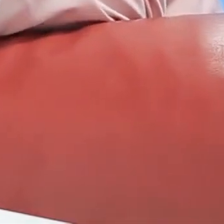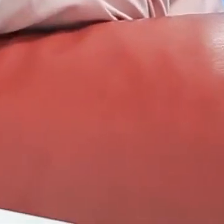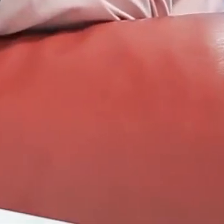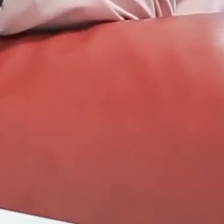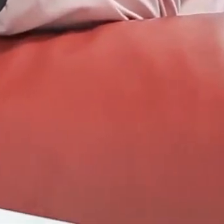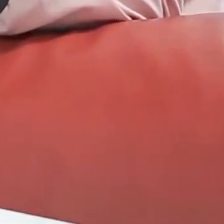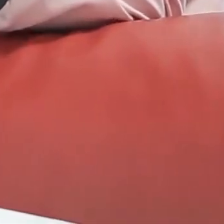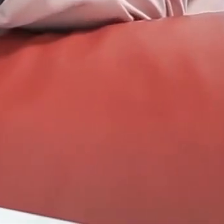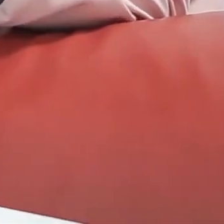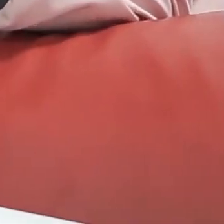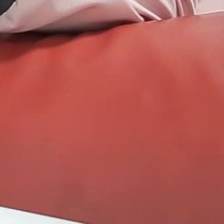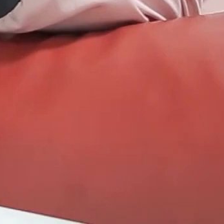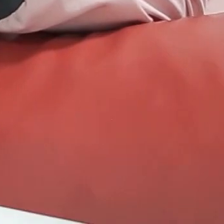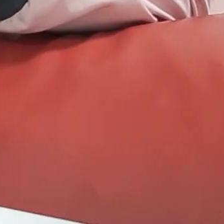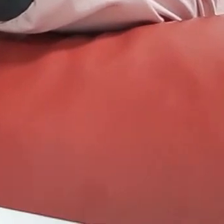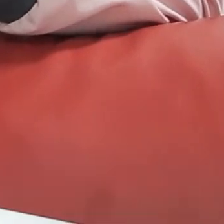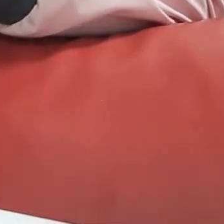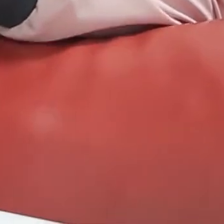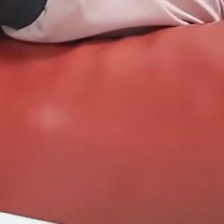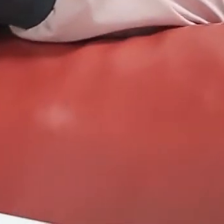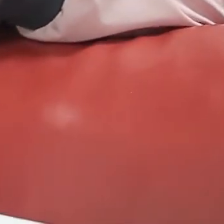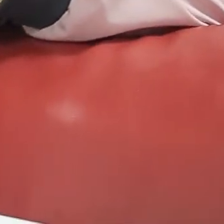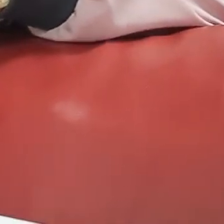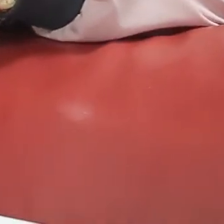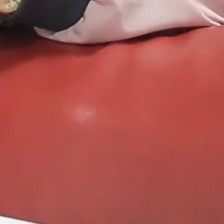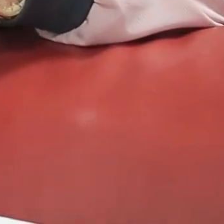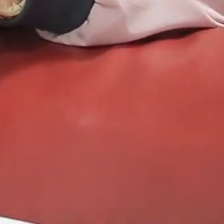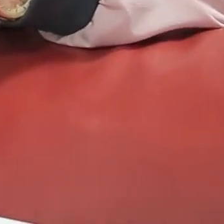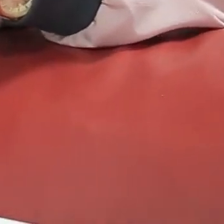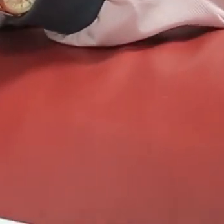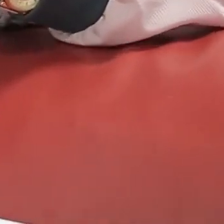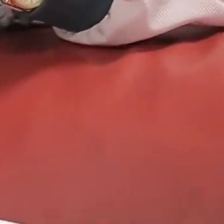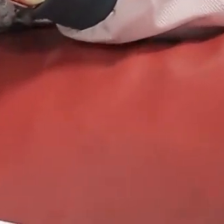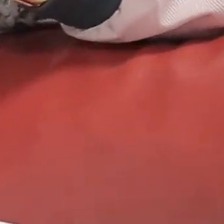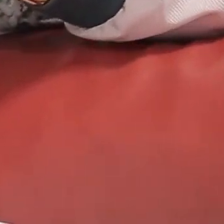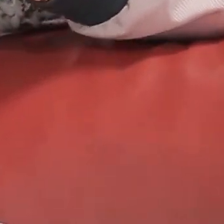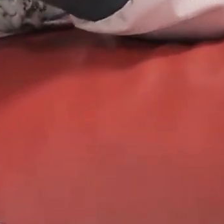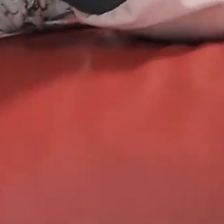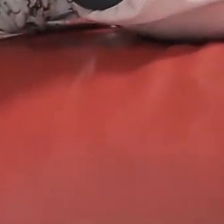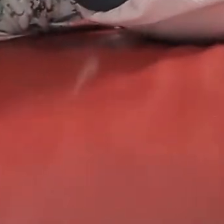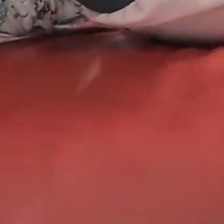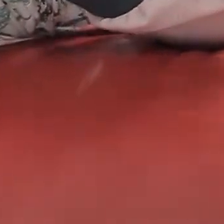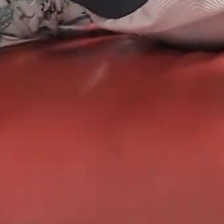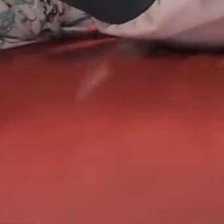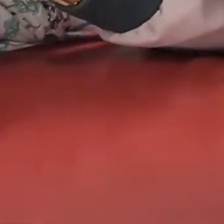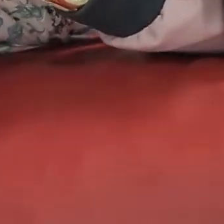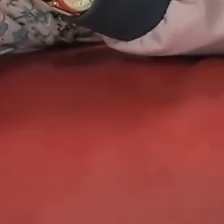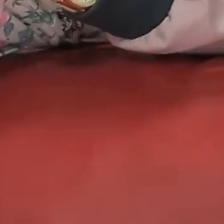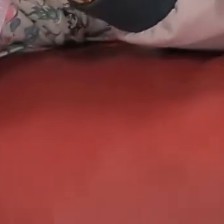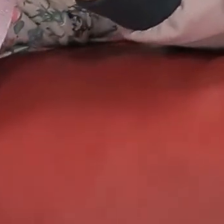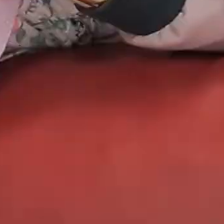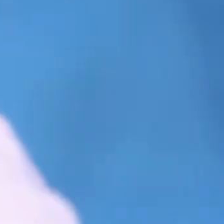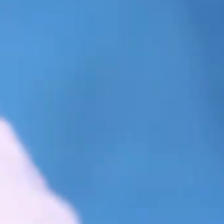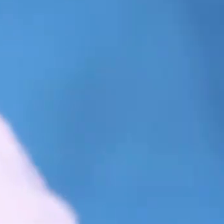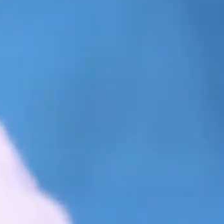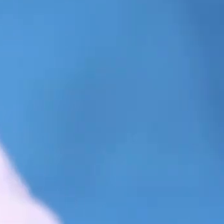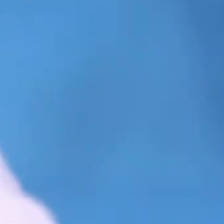pra mim. Aqui em cima. Isso. E a onça? Lá em cima, lá em cima.